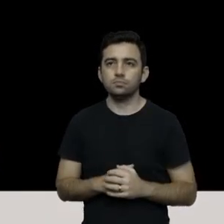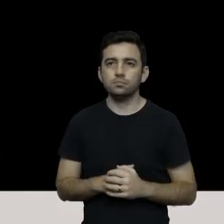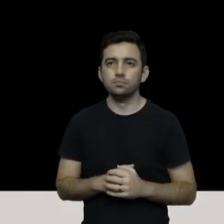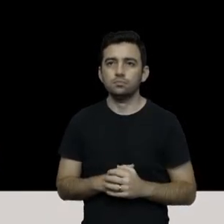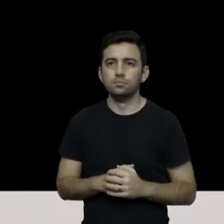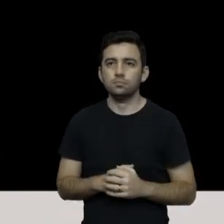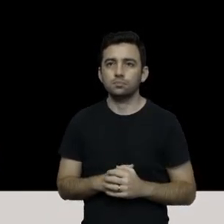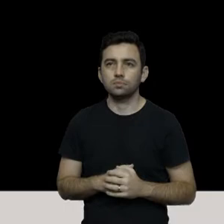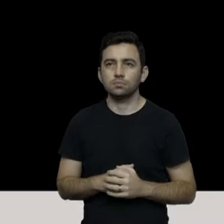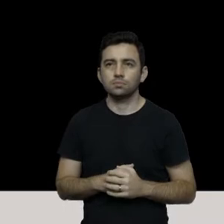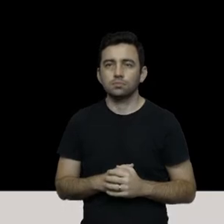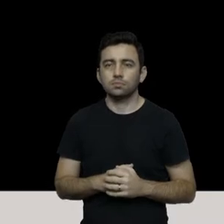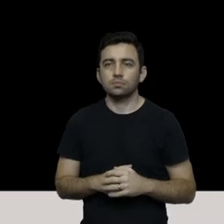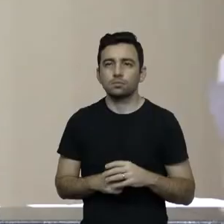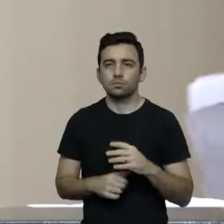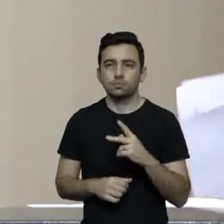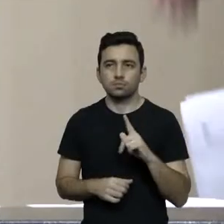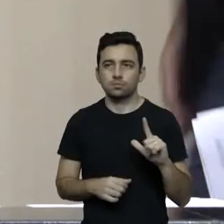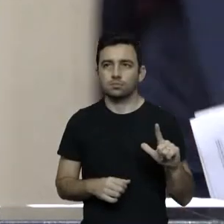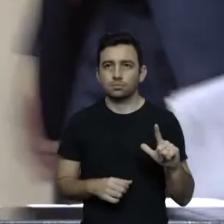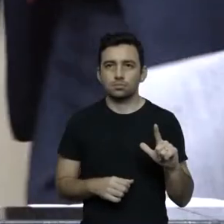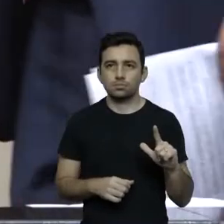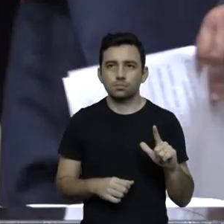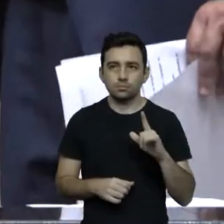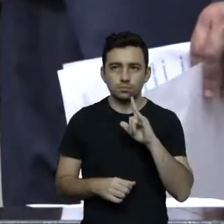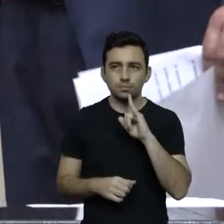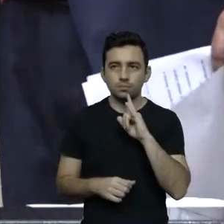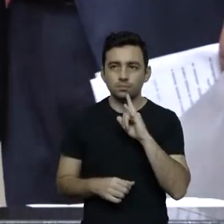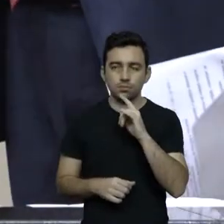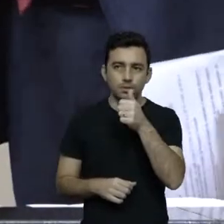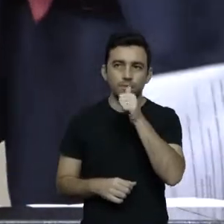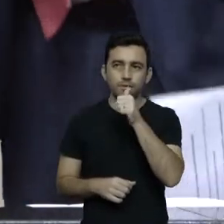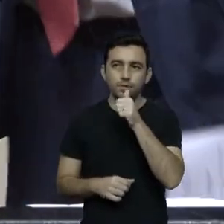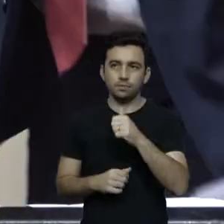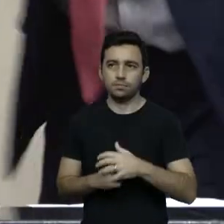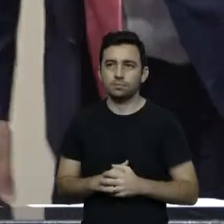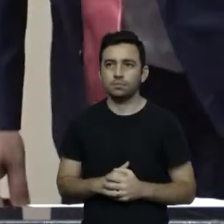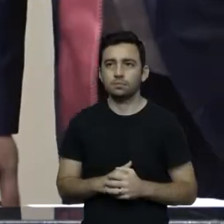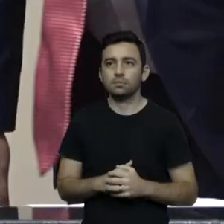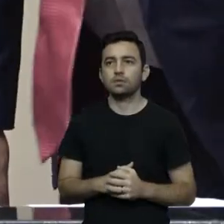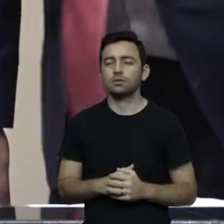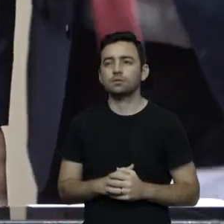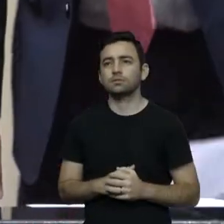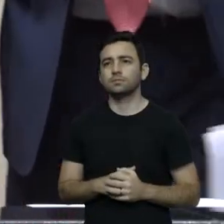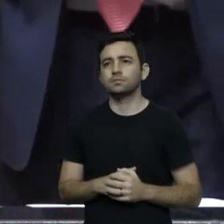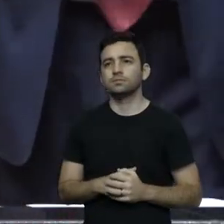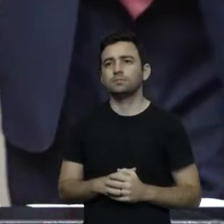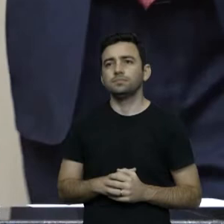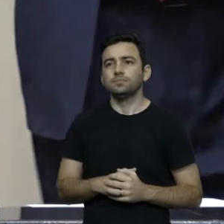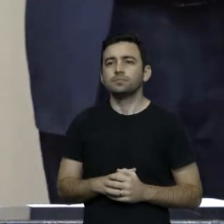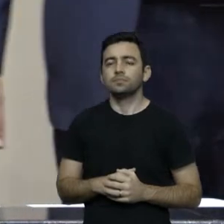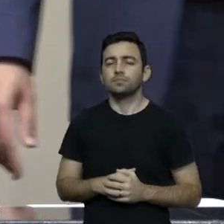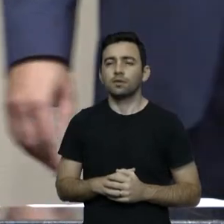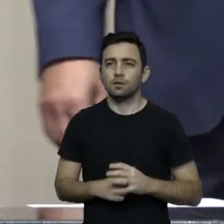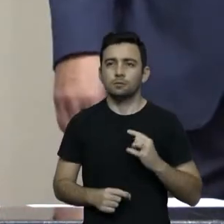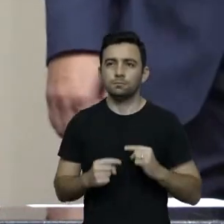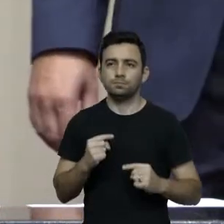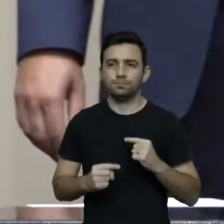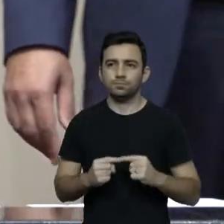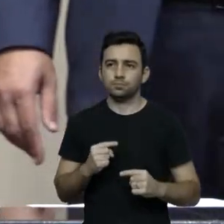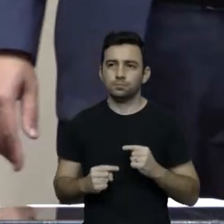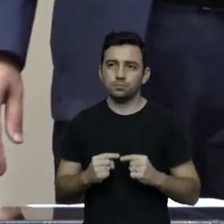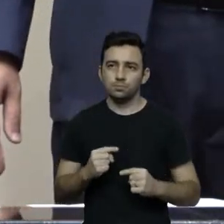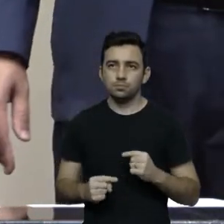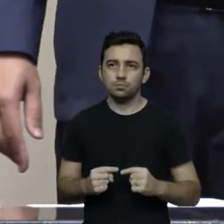e esse é o PL das bebidas o e discussão para